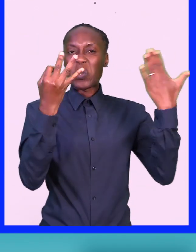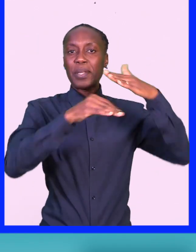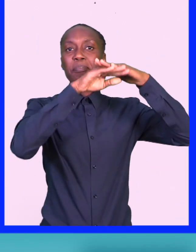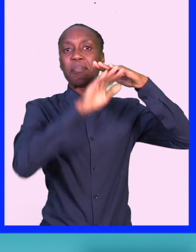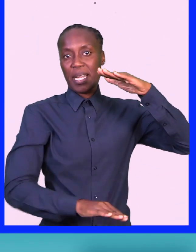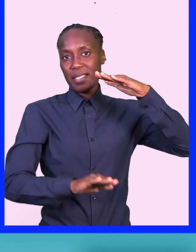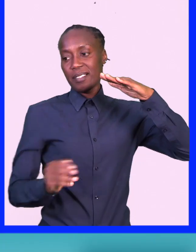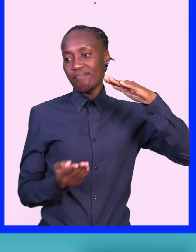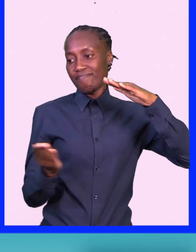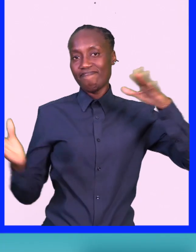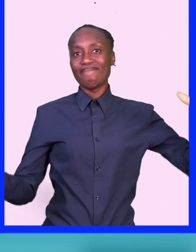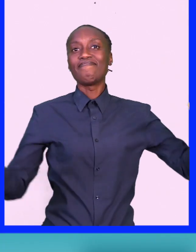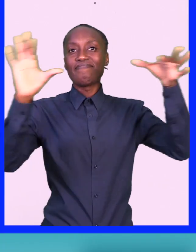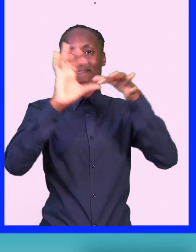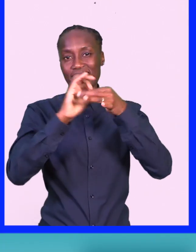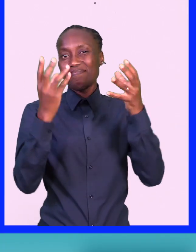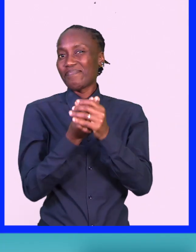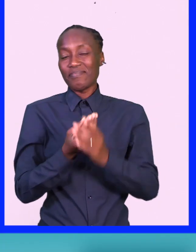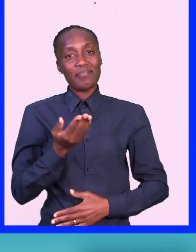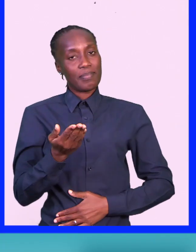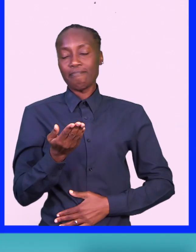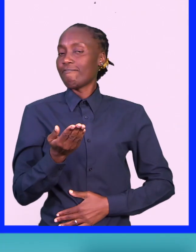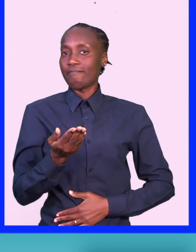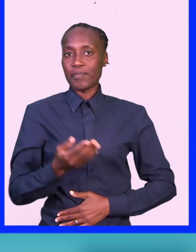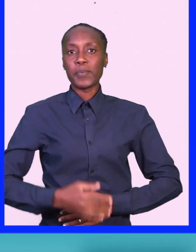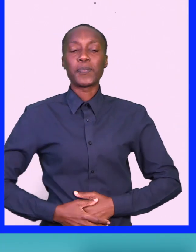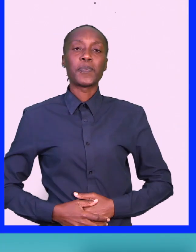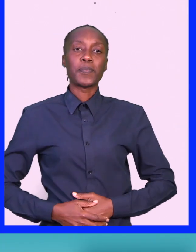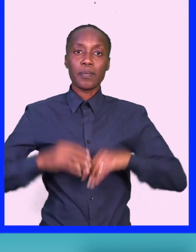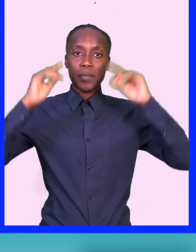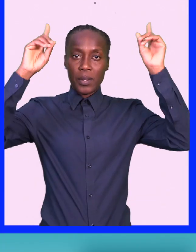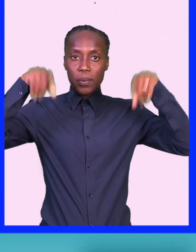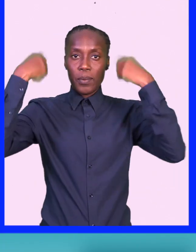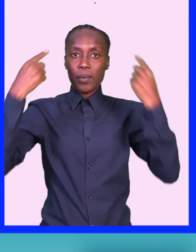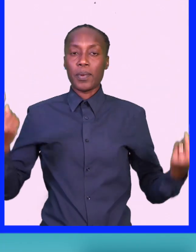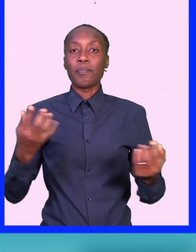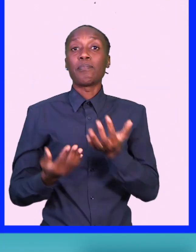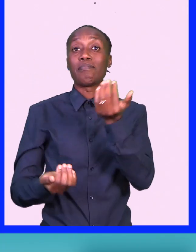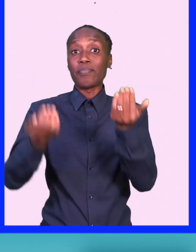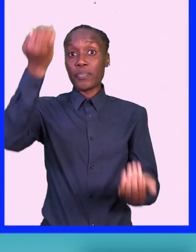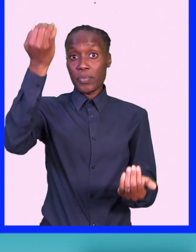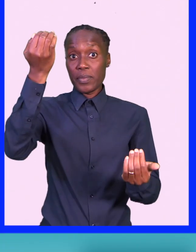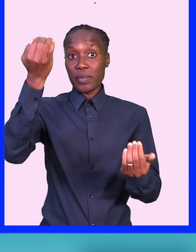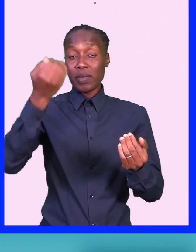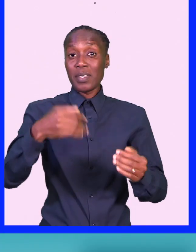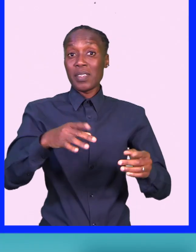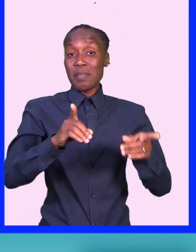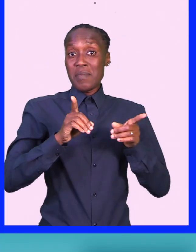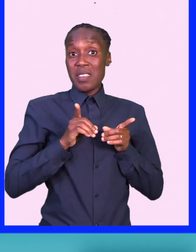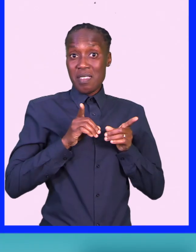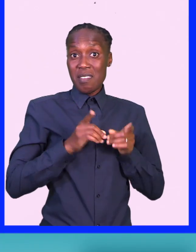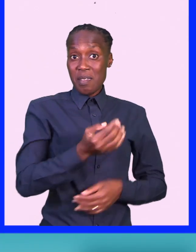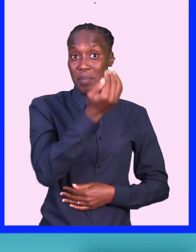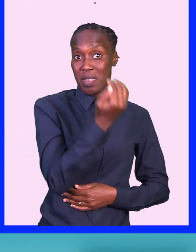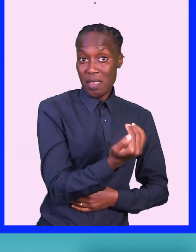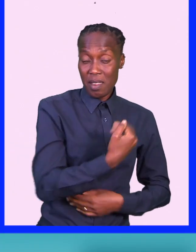jovens sem ter a idade suficiente para essa união. Uniões prematuras é quando nós